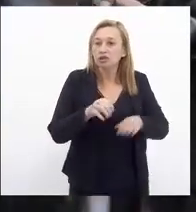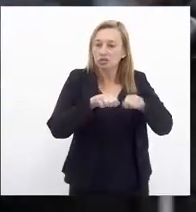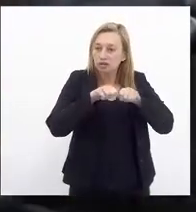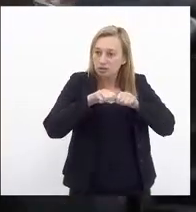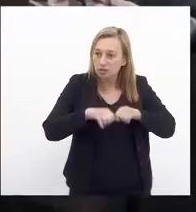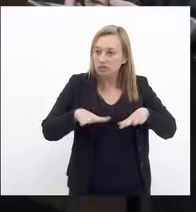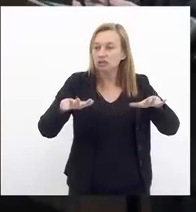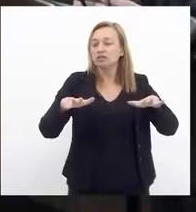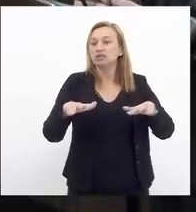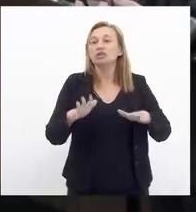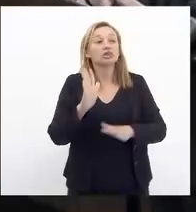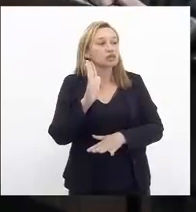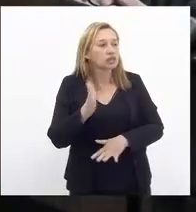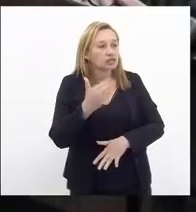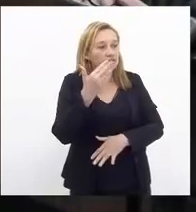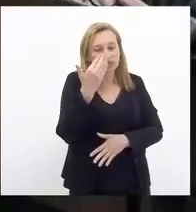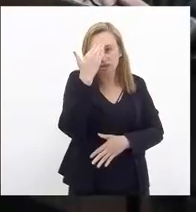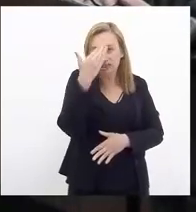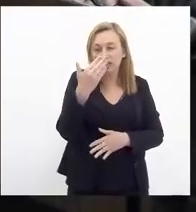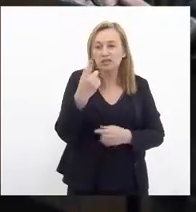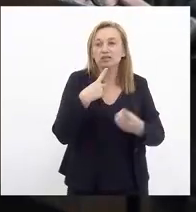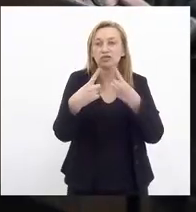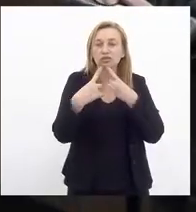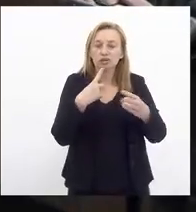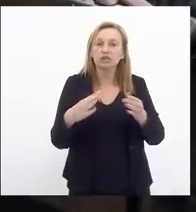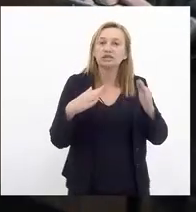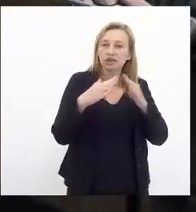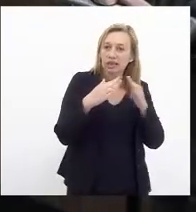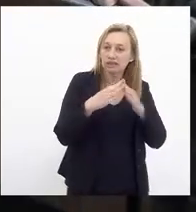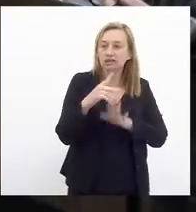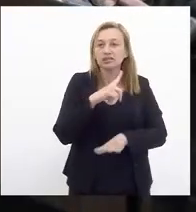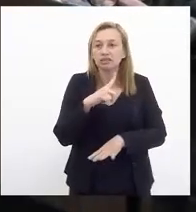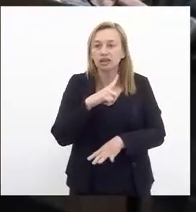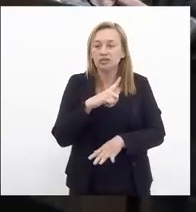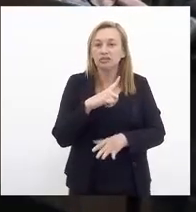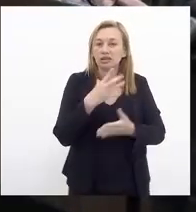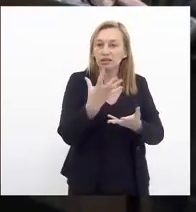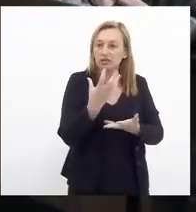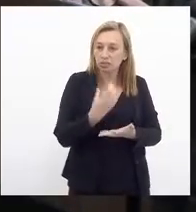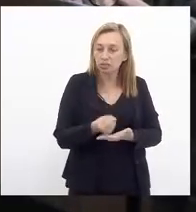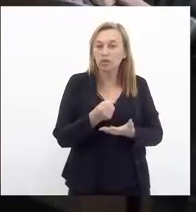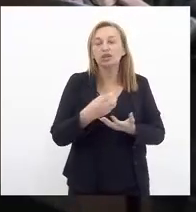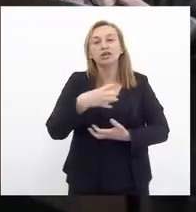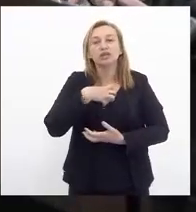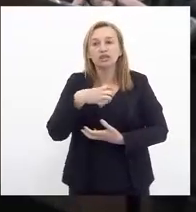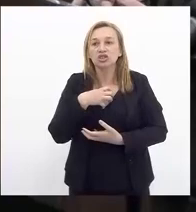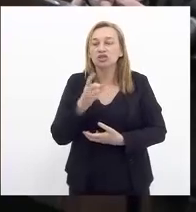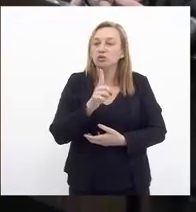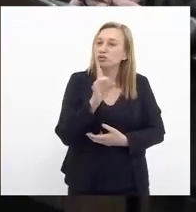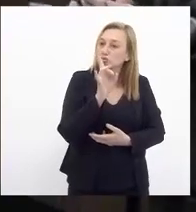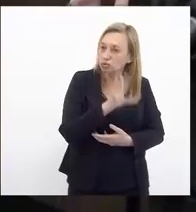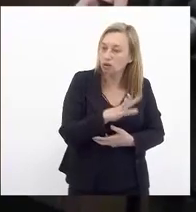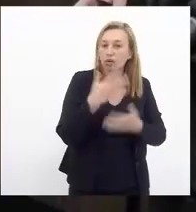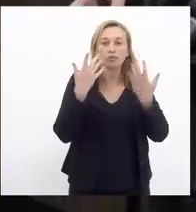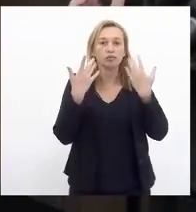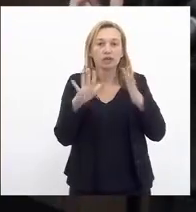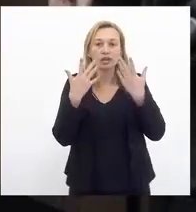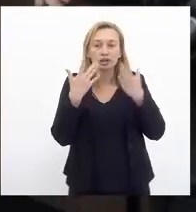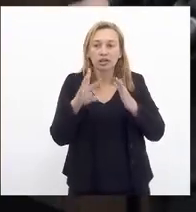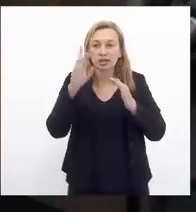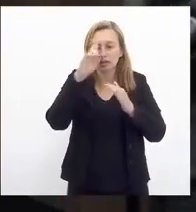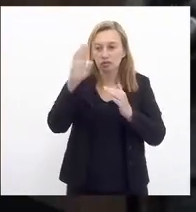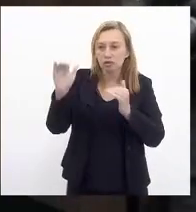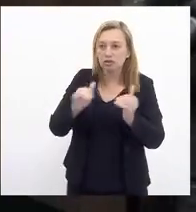levados à frente graças a um debate que essa casa colocou e apostou Então nesse sentido não só parabenizar